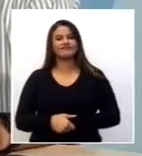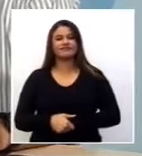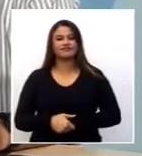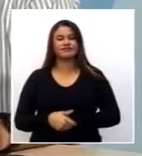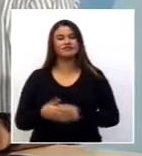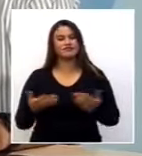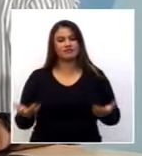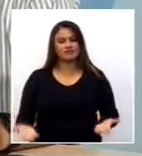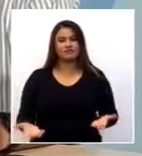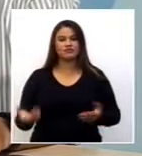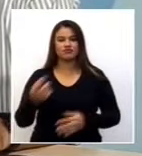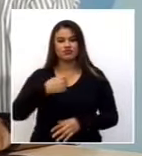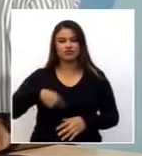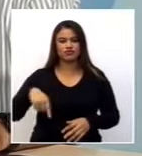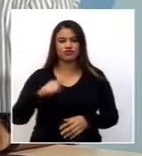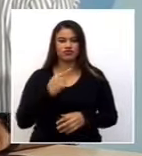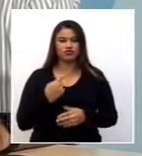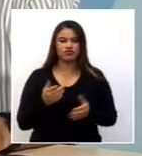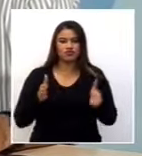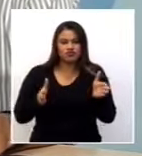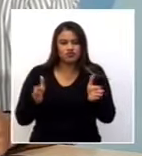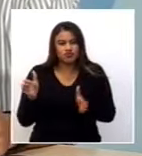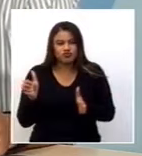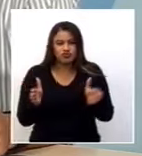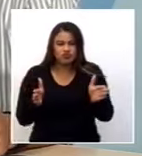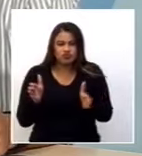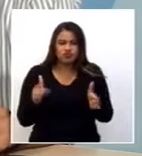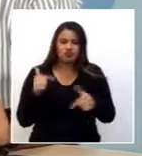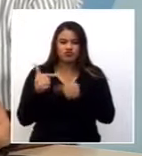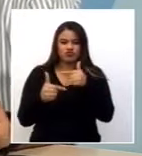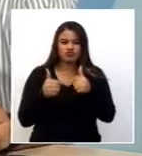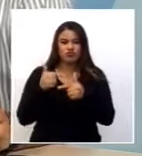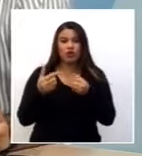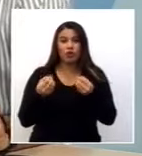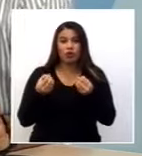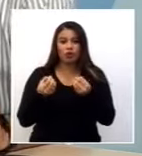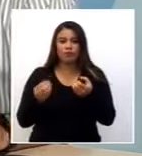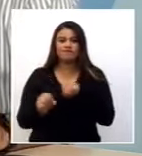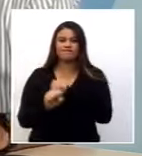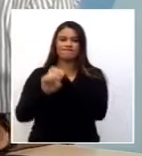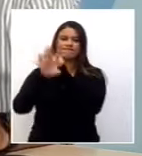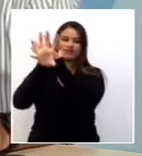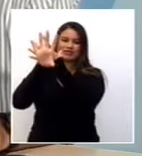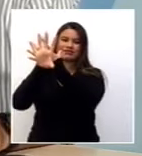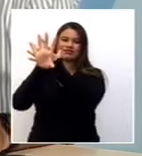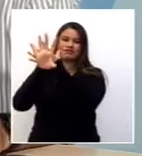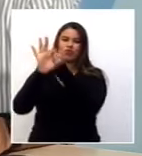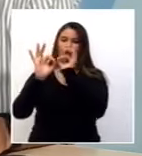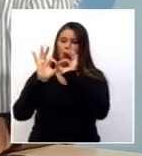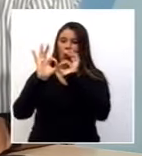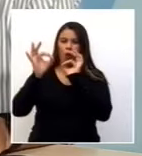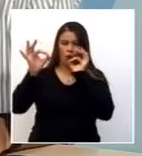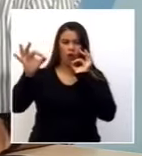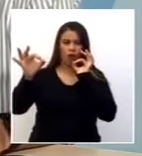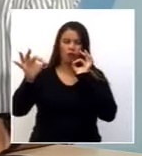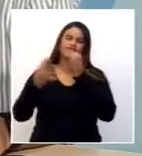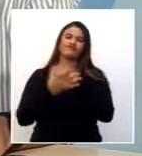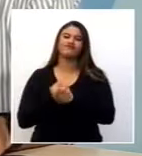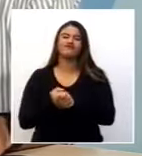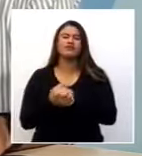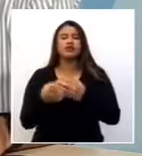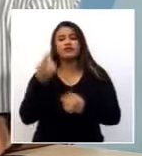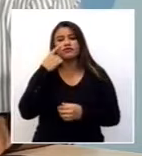então, num período de trabalho remoto, né? E vamos ver como é que funciona